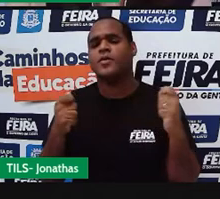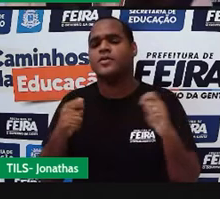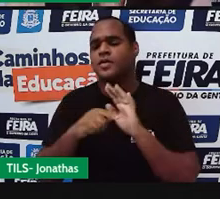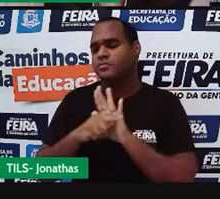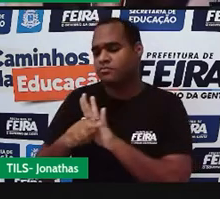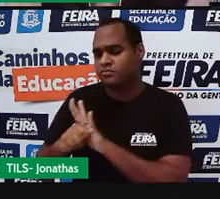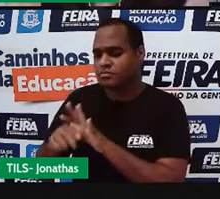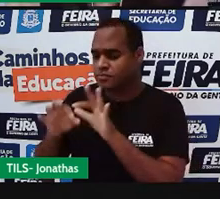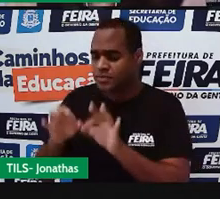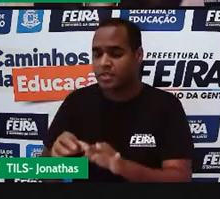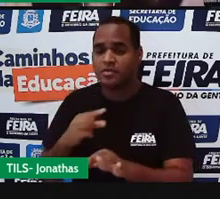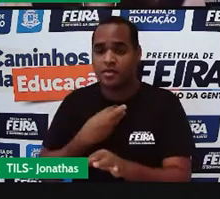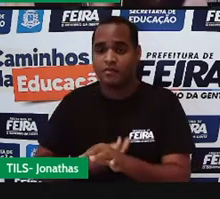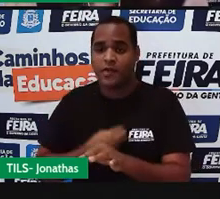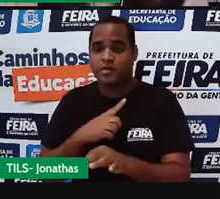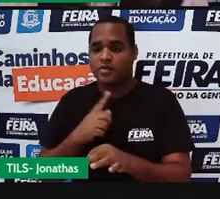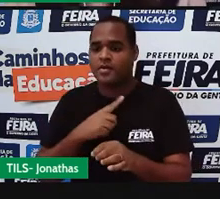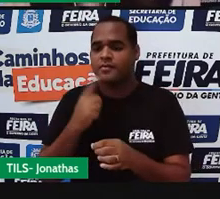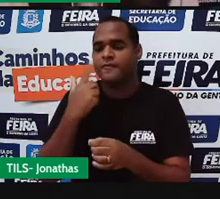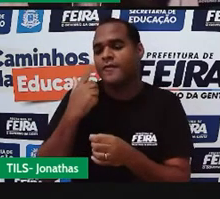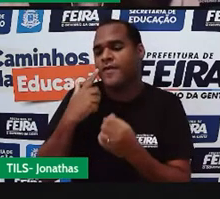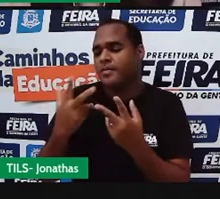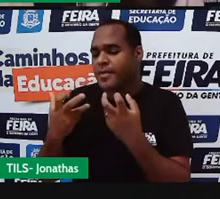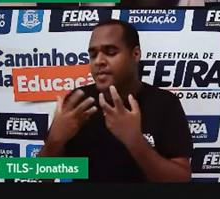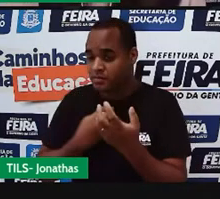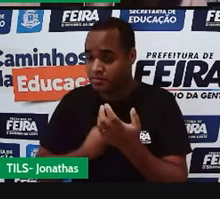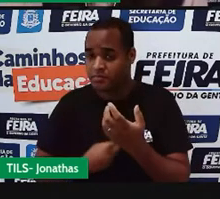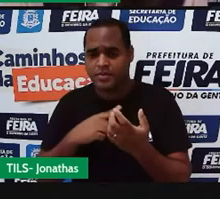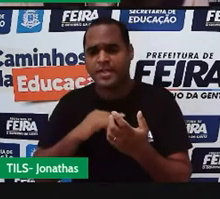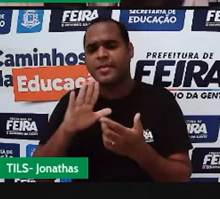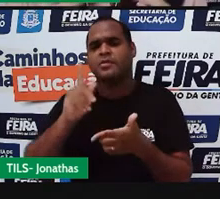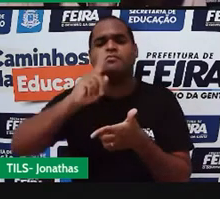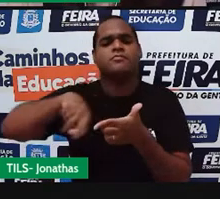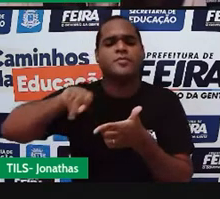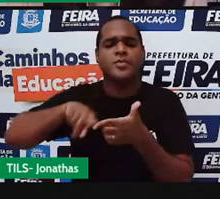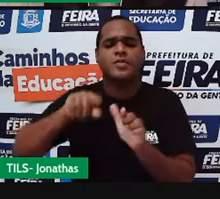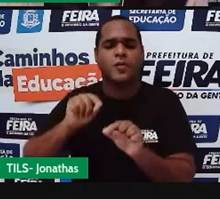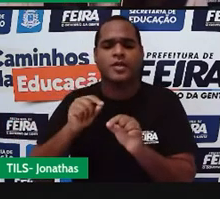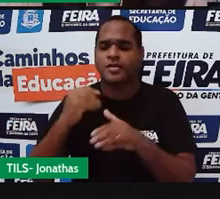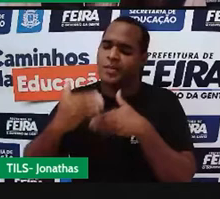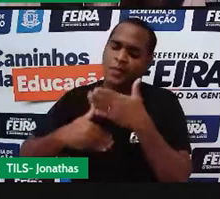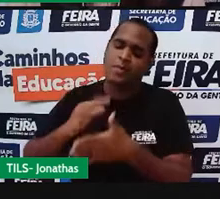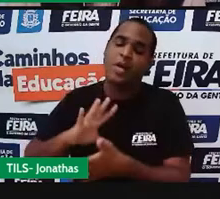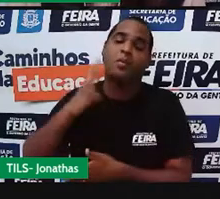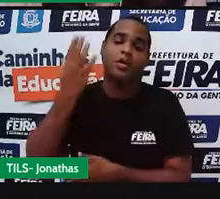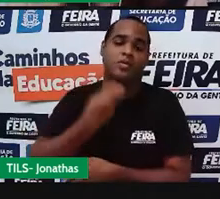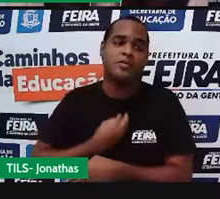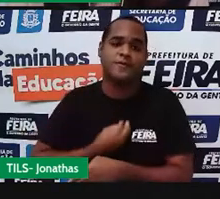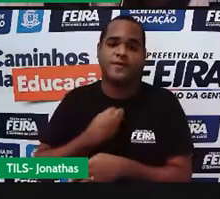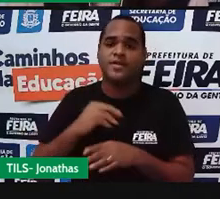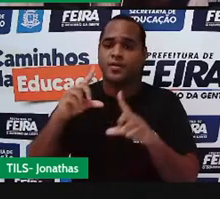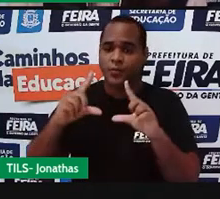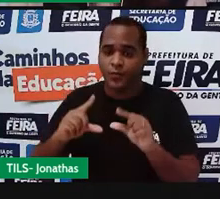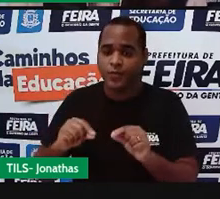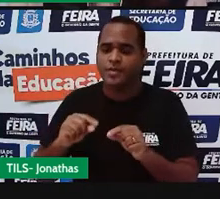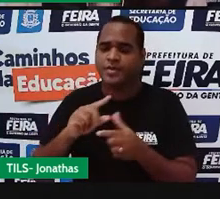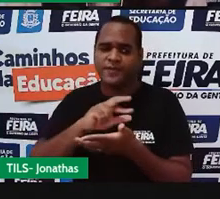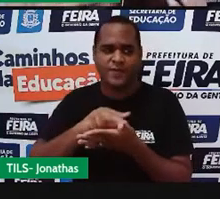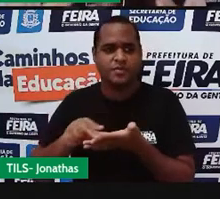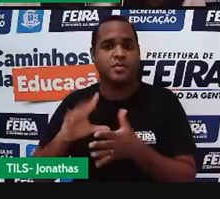ajuda a manter a temperatura do nosso planeta ideal para que haja vida o problema é que nos últimos tempos esse efeito vem se intensificando